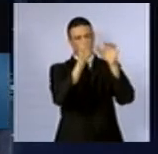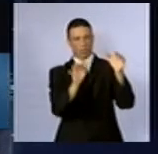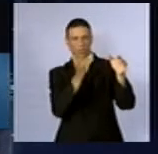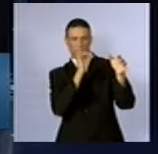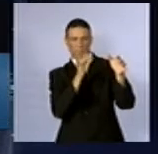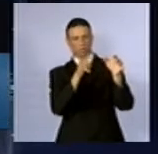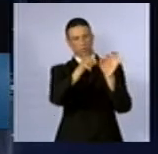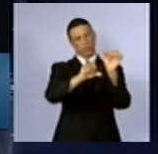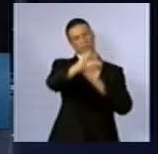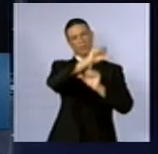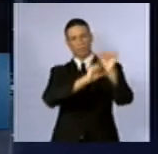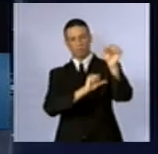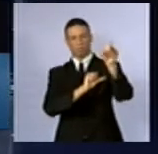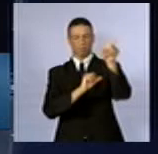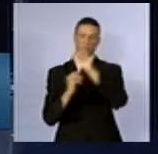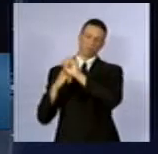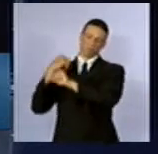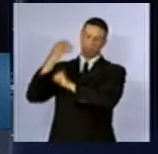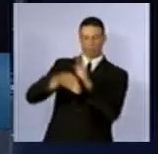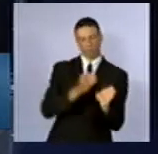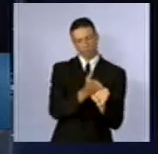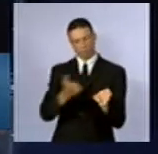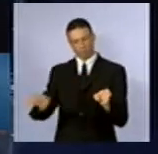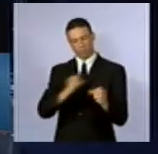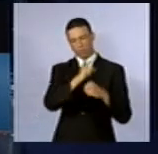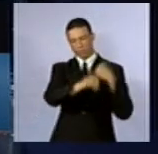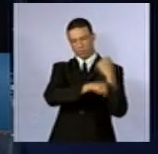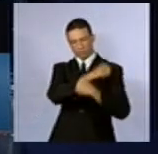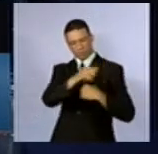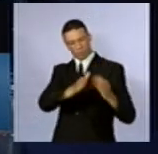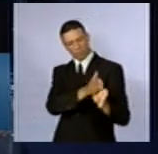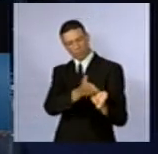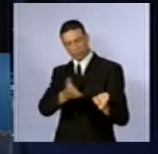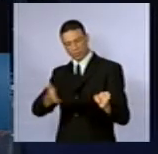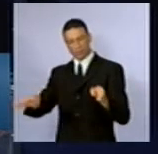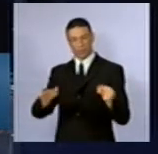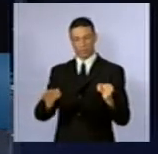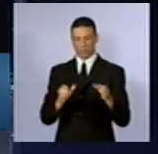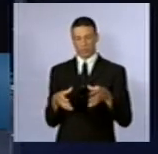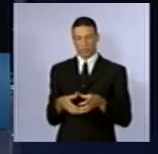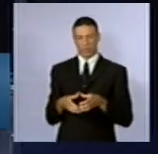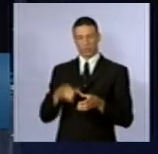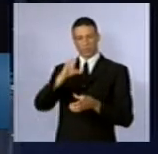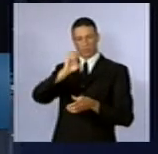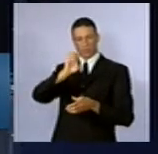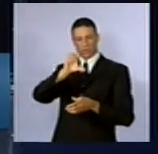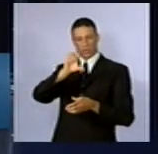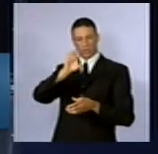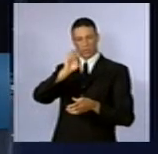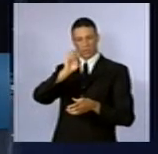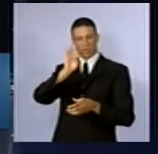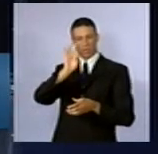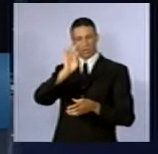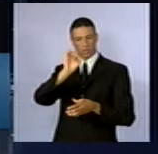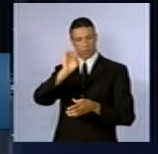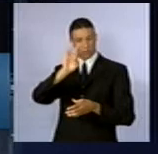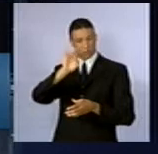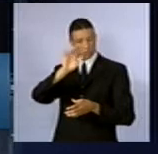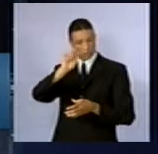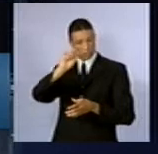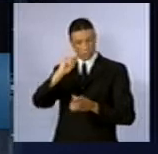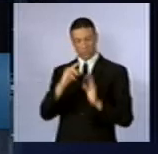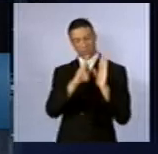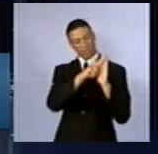grandes alterações ao longo desse período de operação delas, mas todas as linhas da Eletrobras, elas atendem à legislação brasileira e,